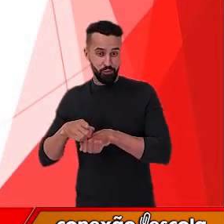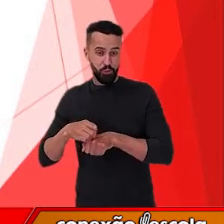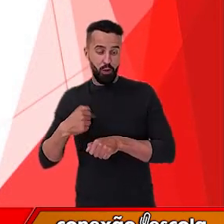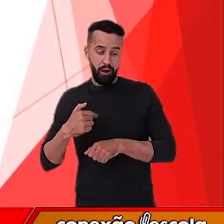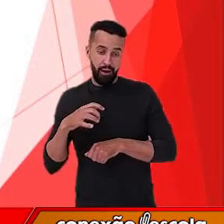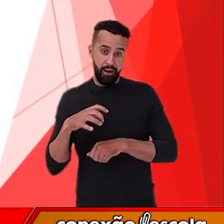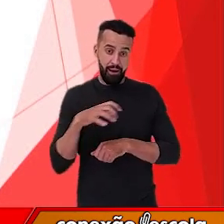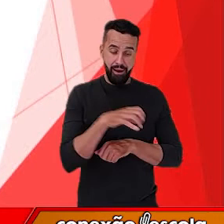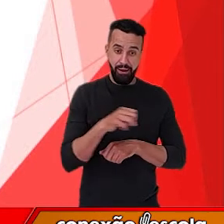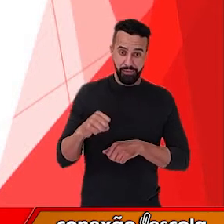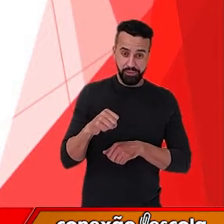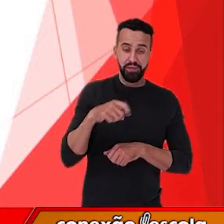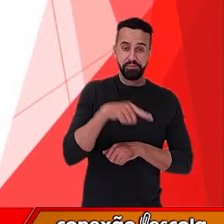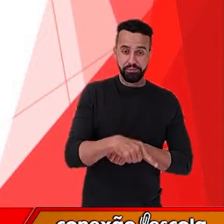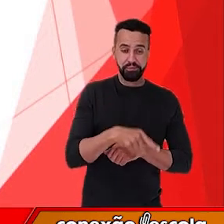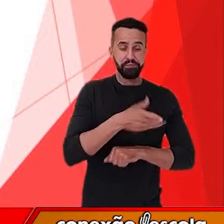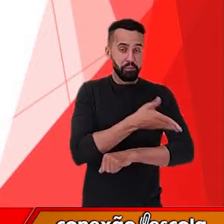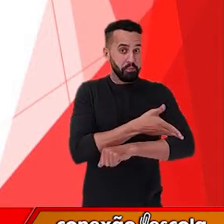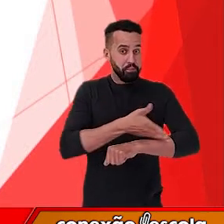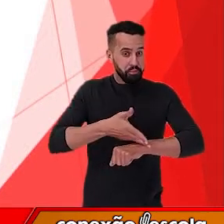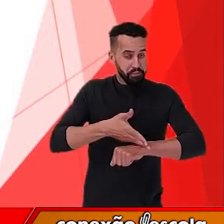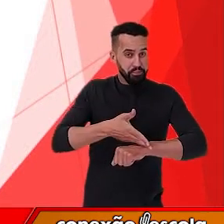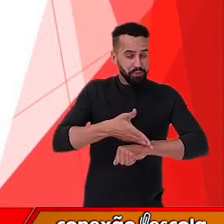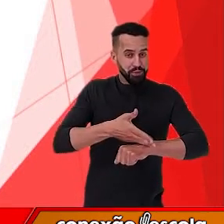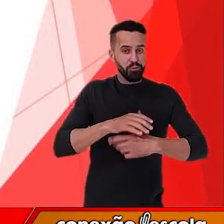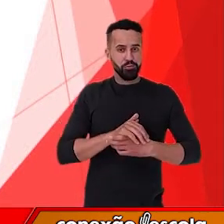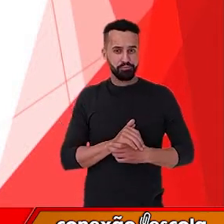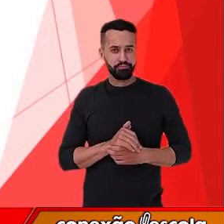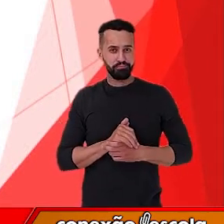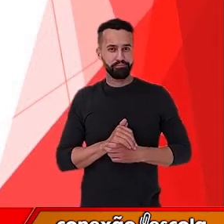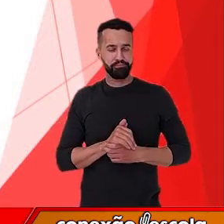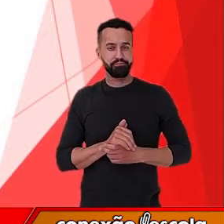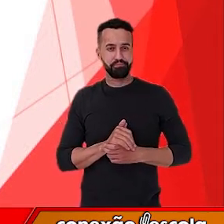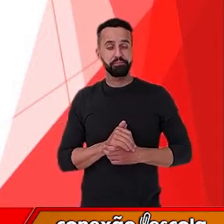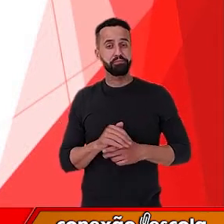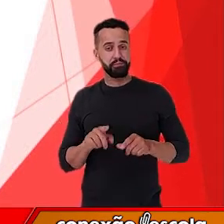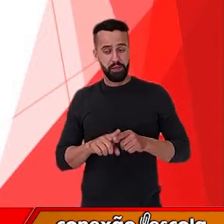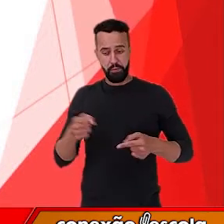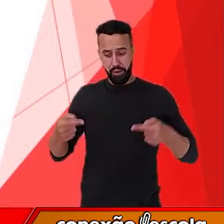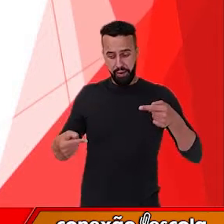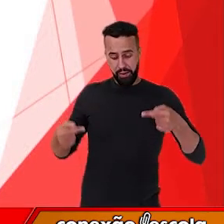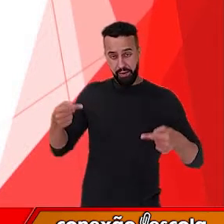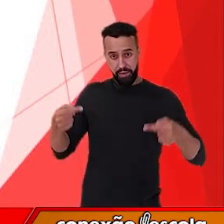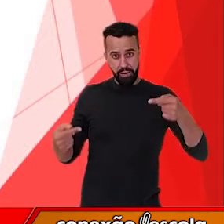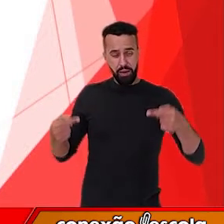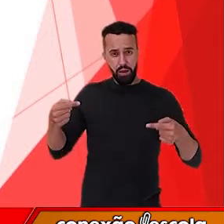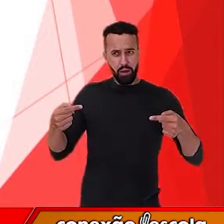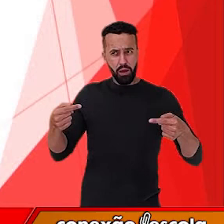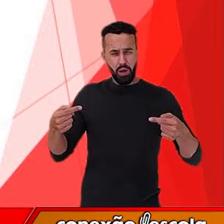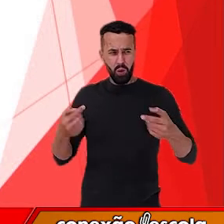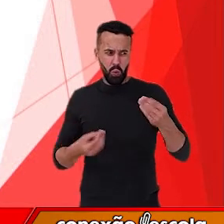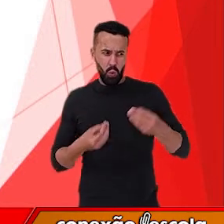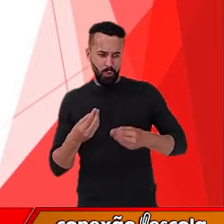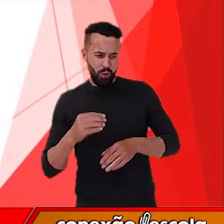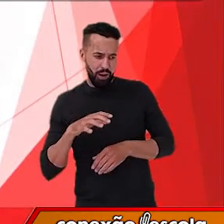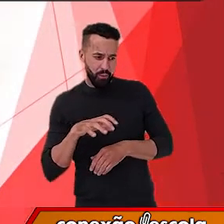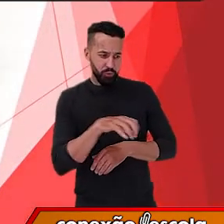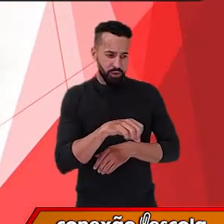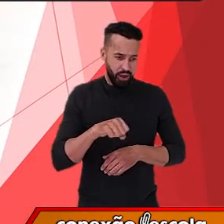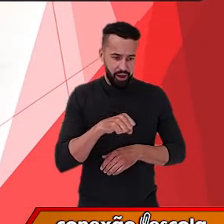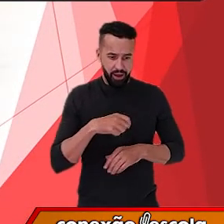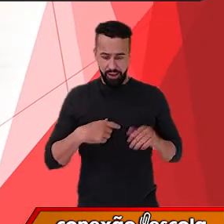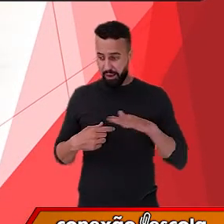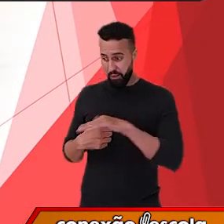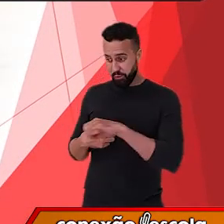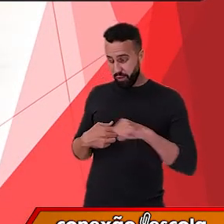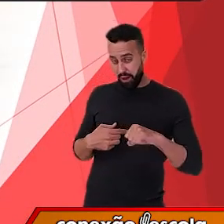consiga capturar o exército claro e vice-versa. Professora, como assim capturar?